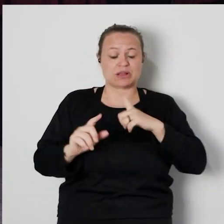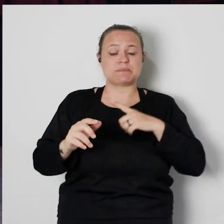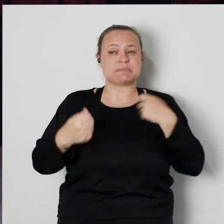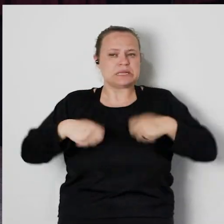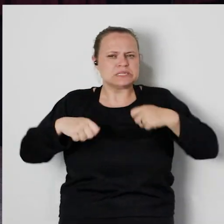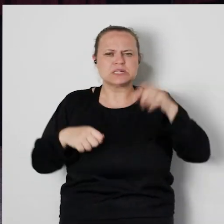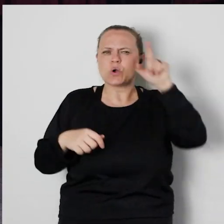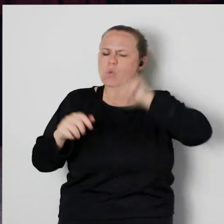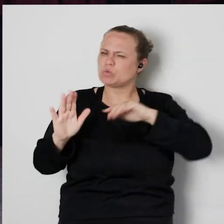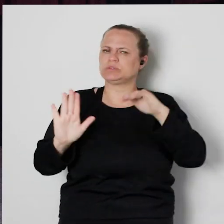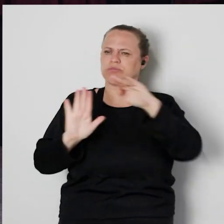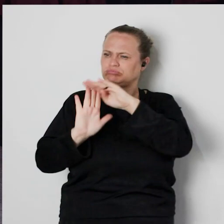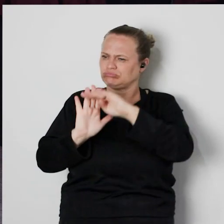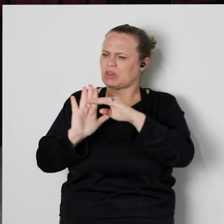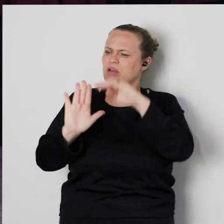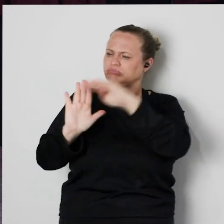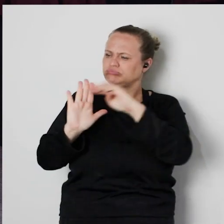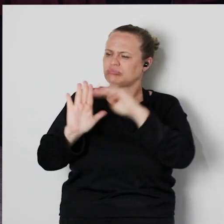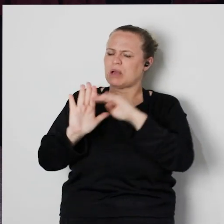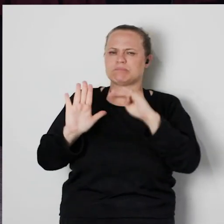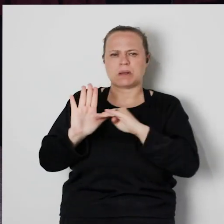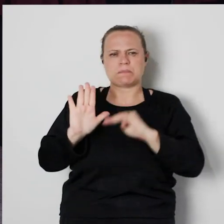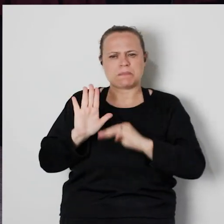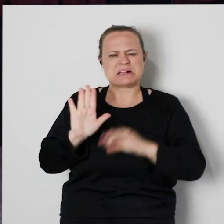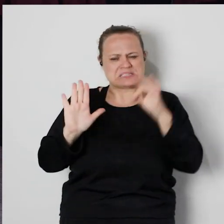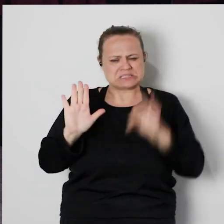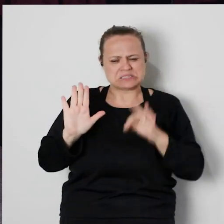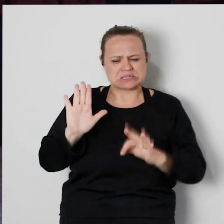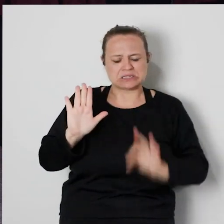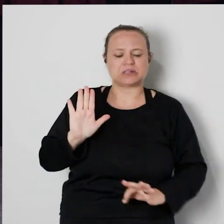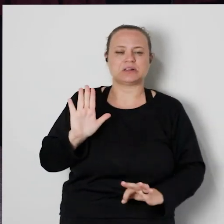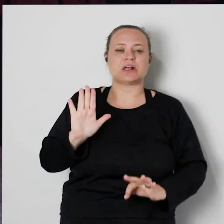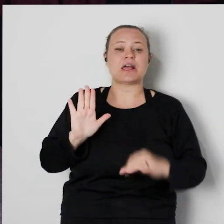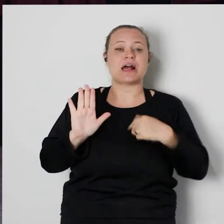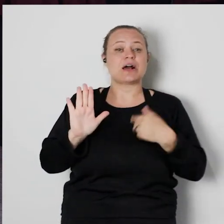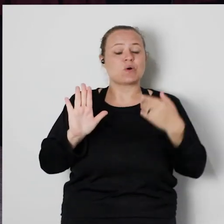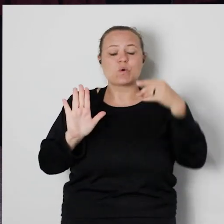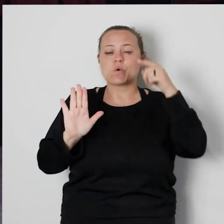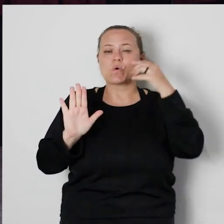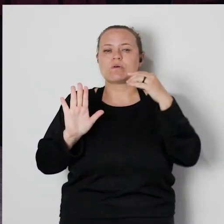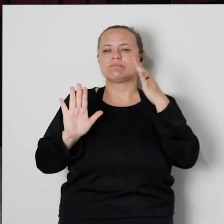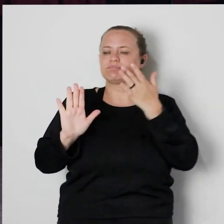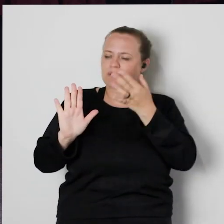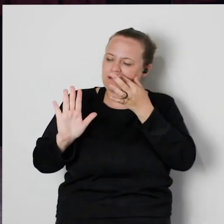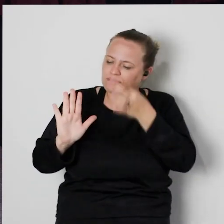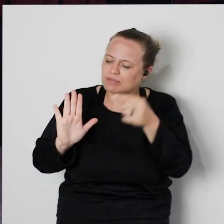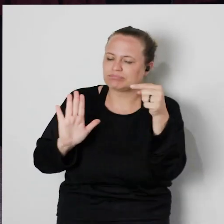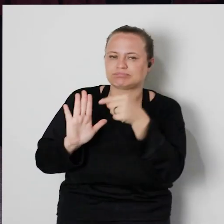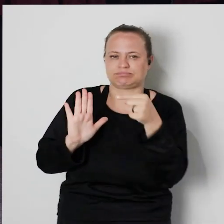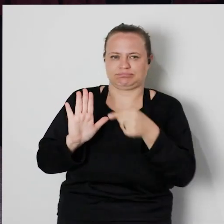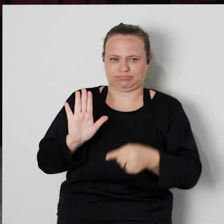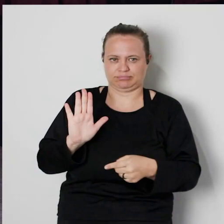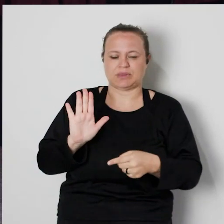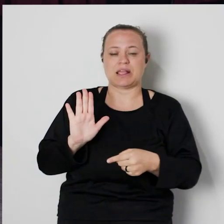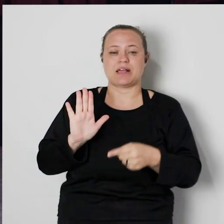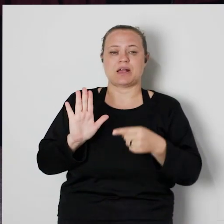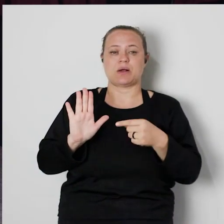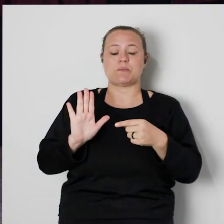dúzia de organizações que têm alguma influência, que garanta políticas públicas que sejam,